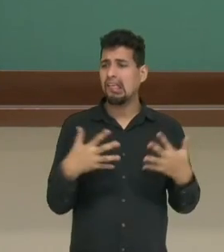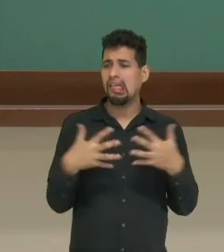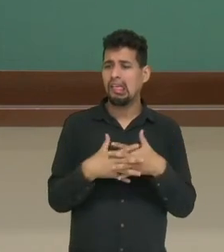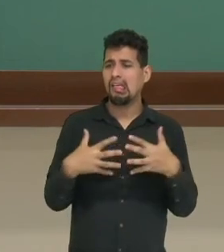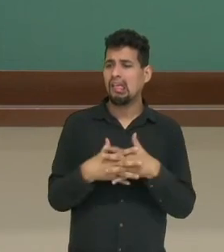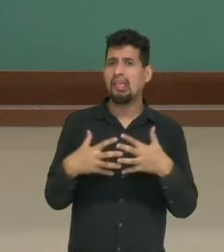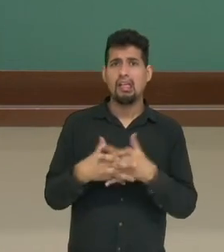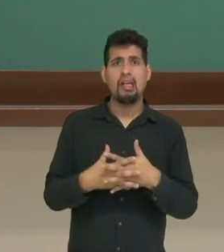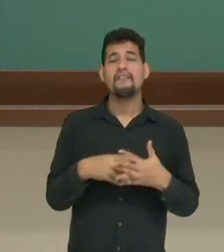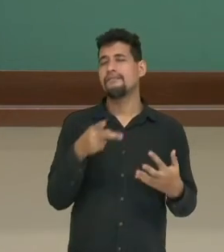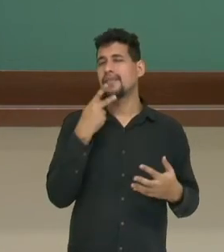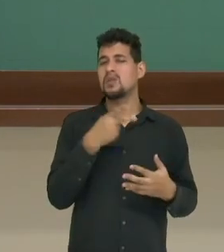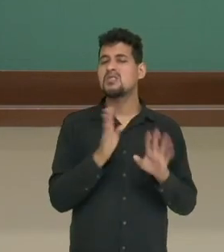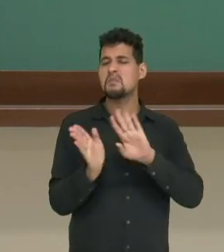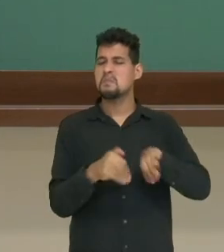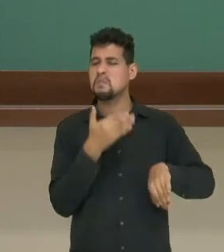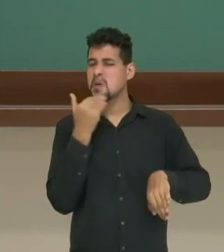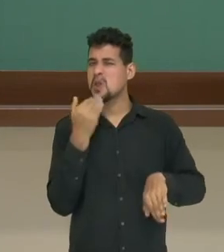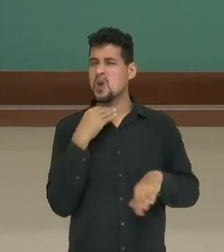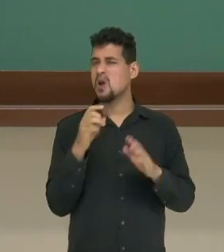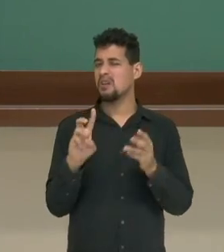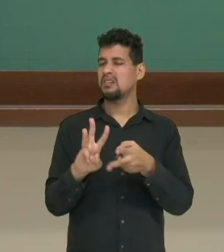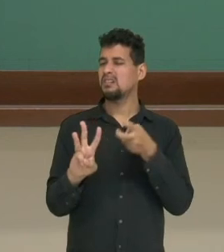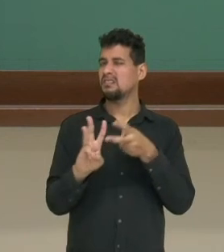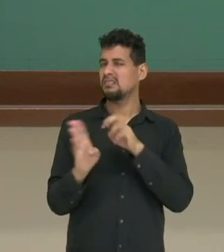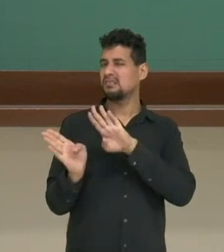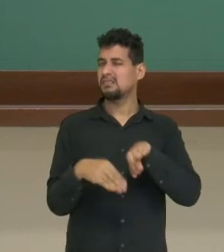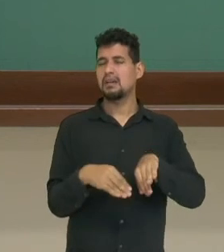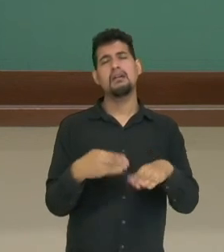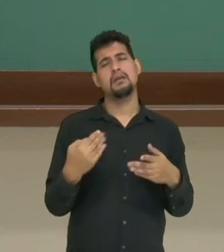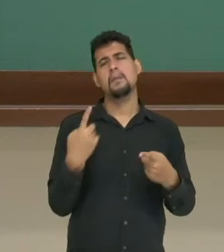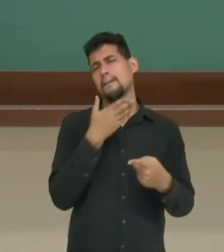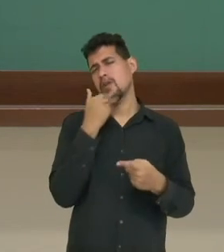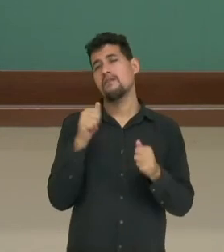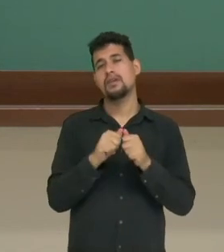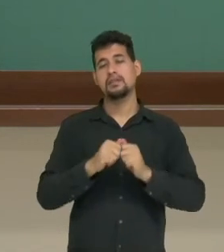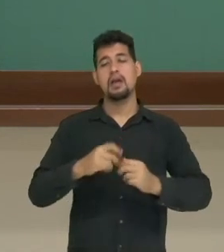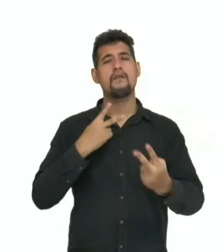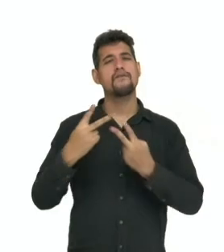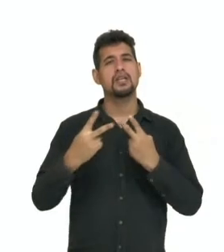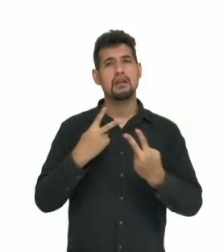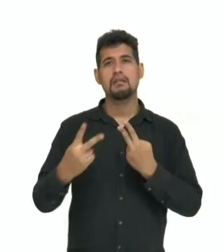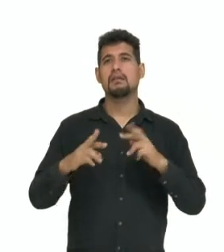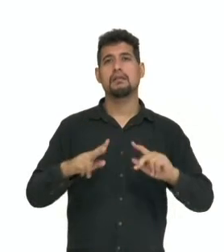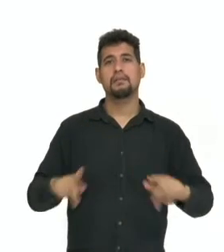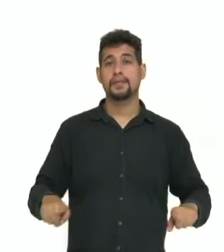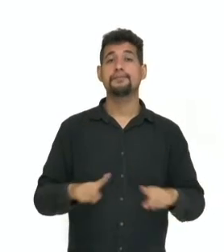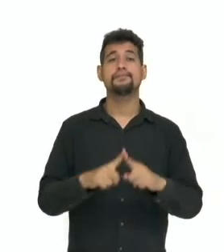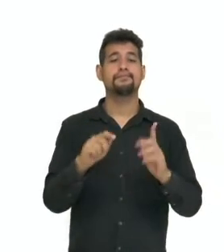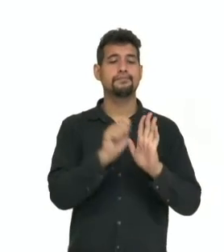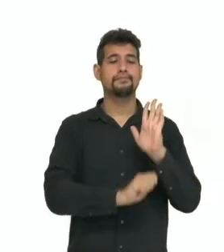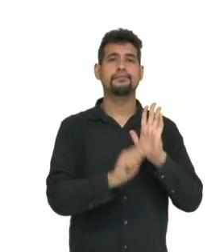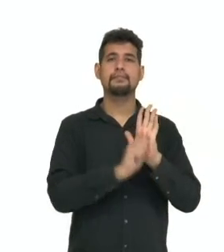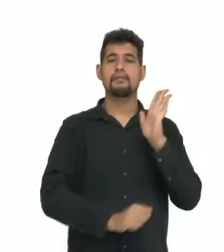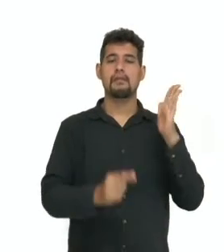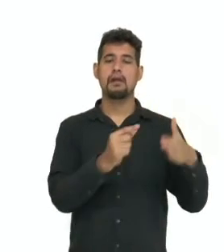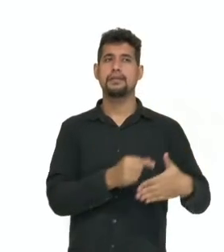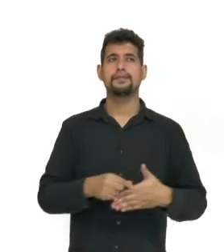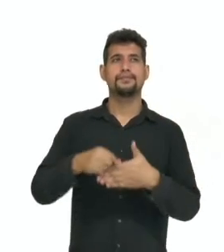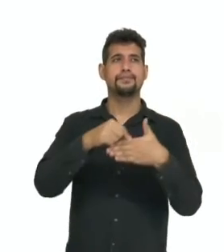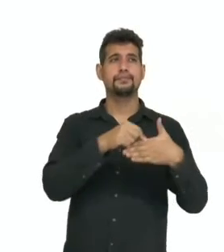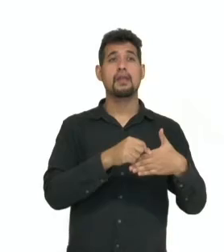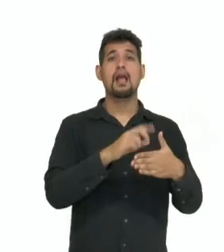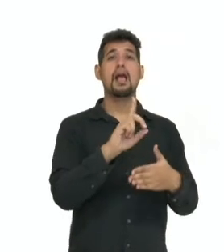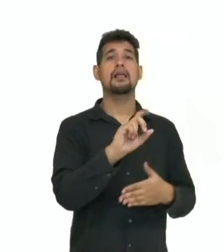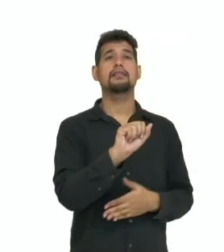dizia estar trazendo para o Brasil. Acompanha comigo a leitura deste texto, que é um texto do líder Yanomami